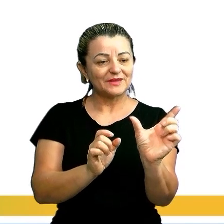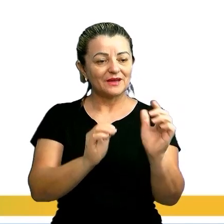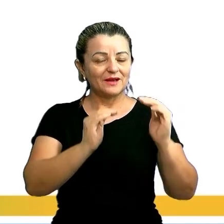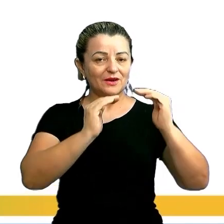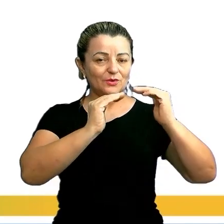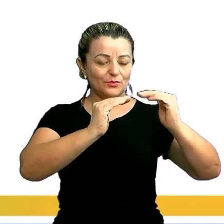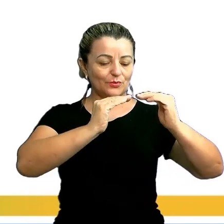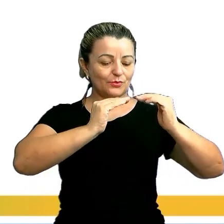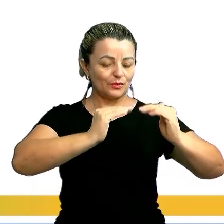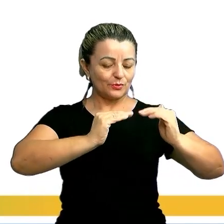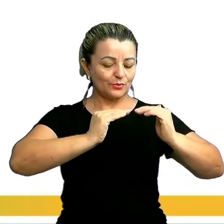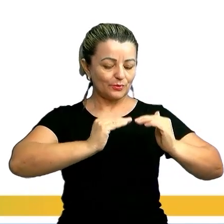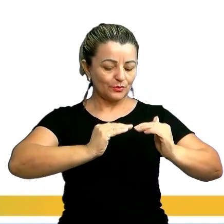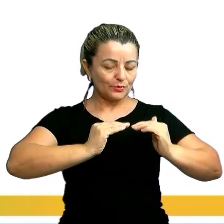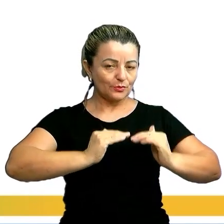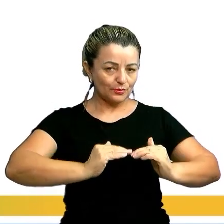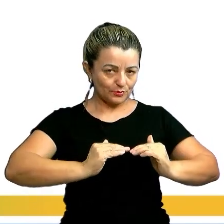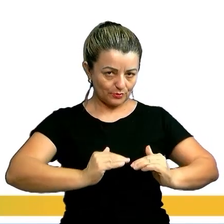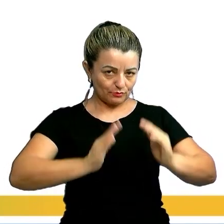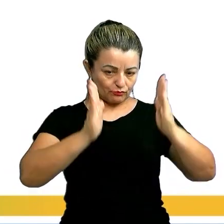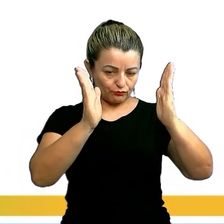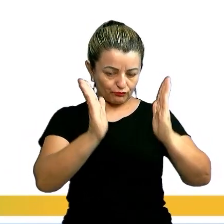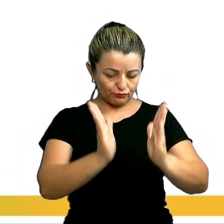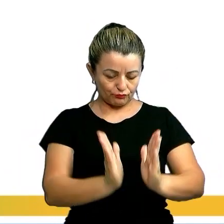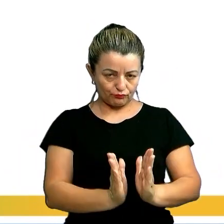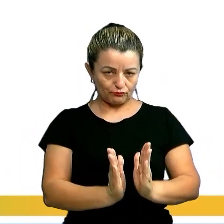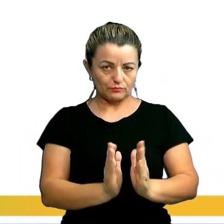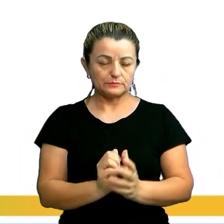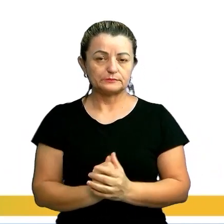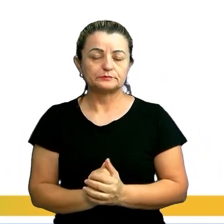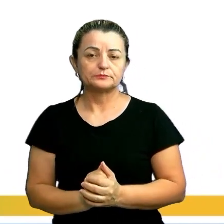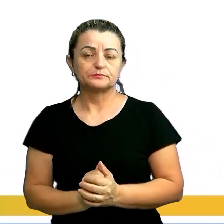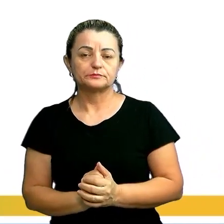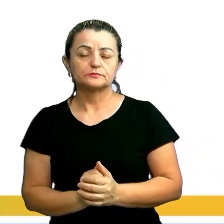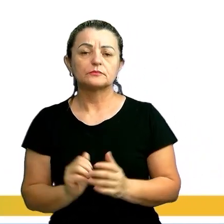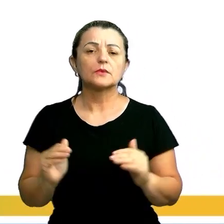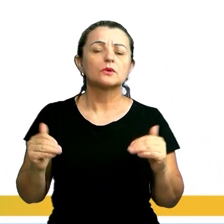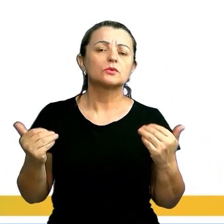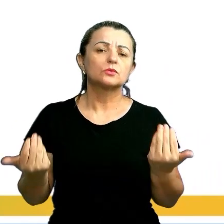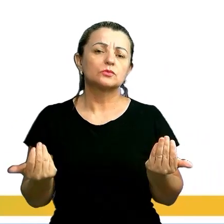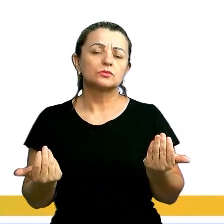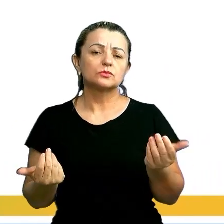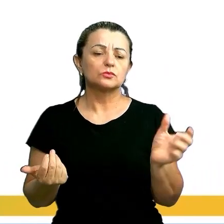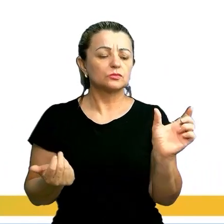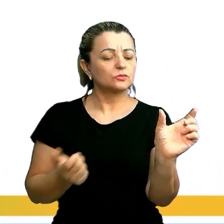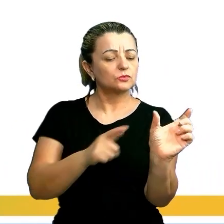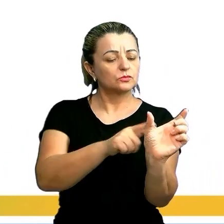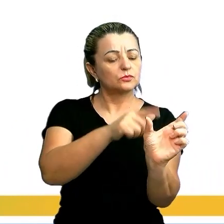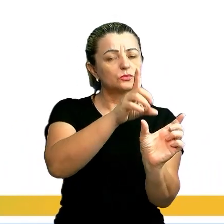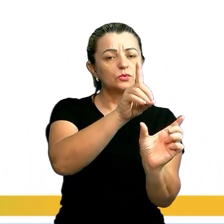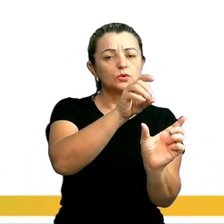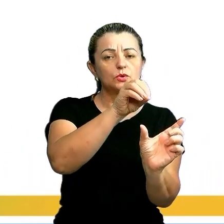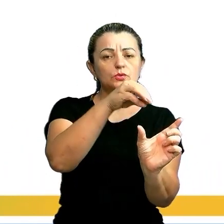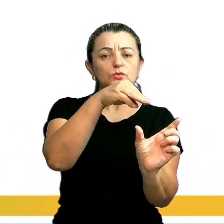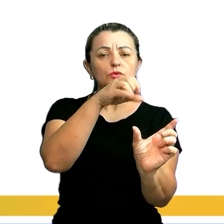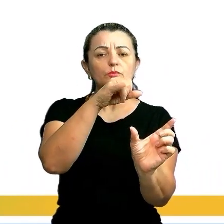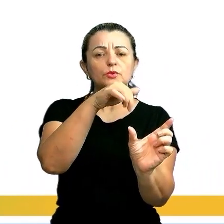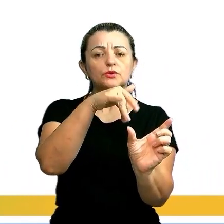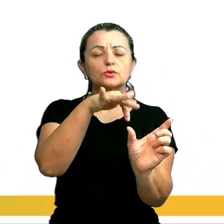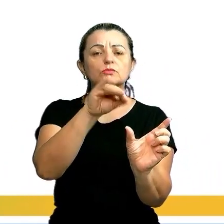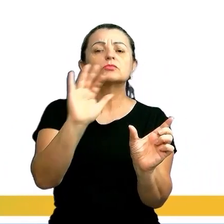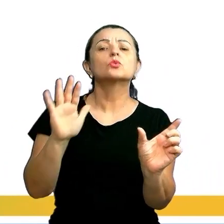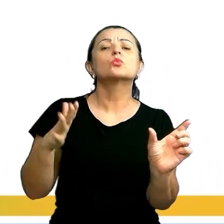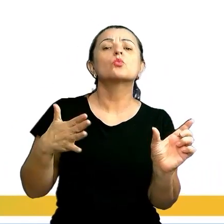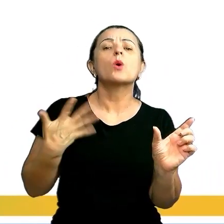ordem, família, gênero e espécie. Ok? Professor, mas os domínios, quais são mesmo? Já que